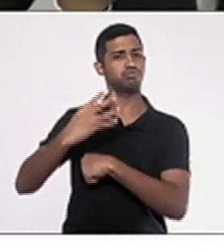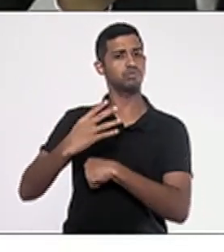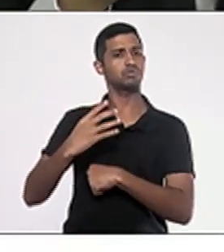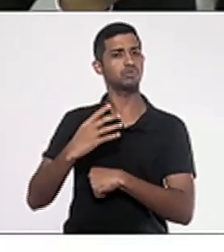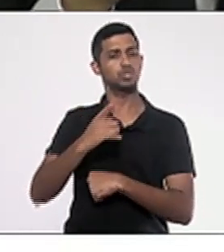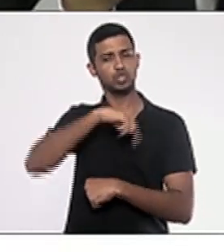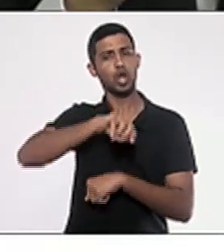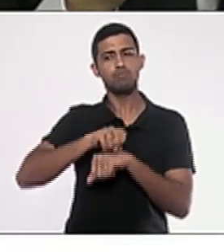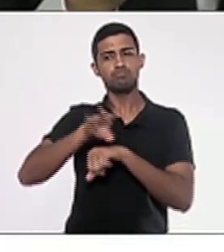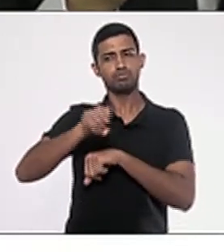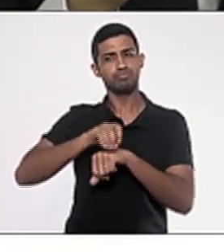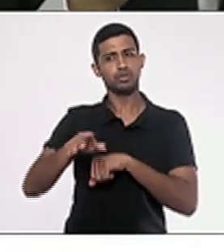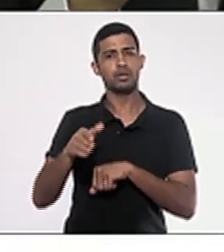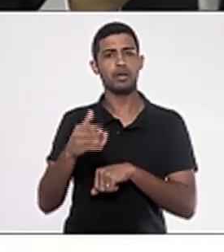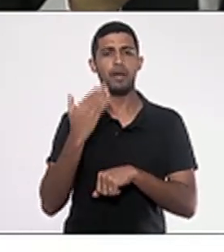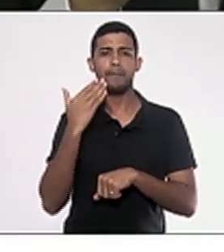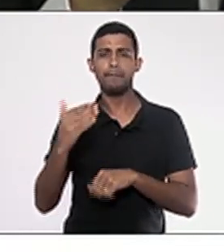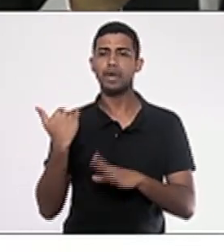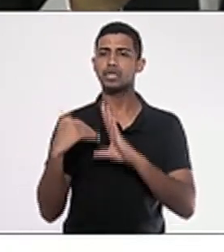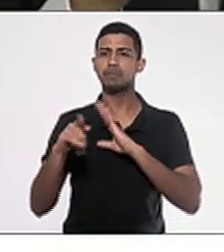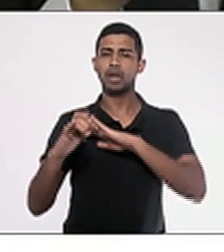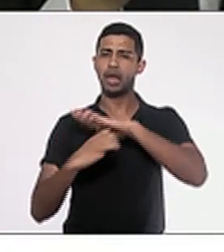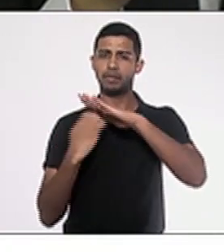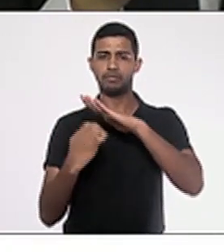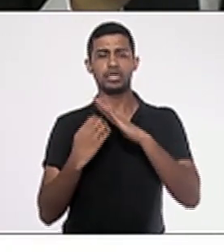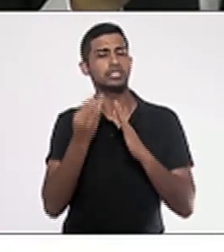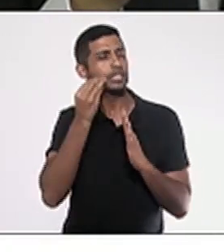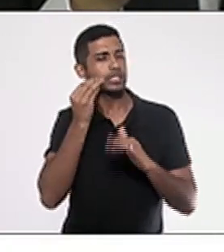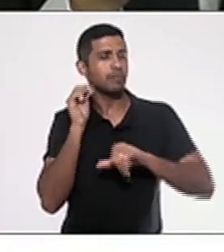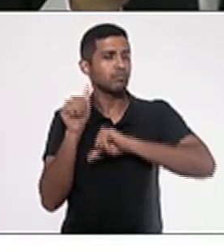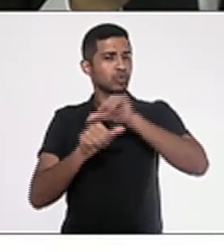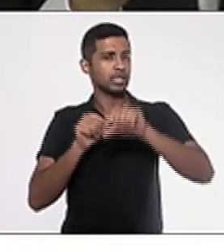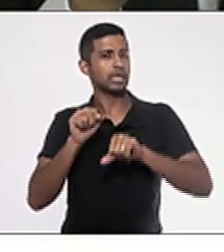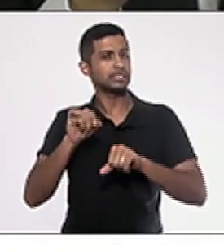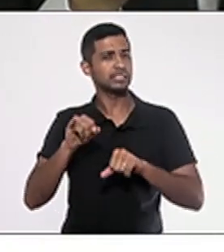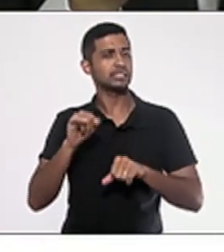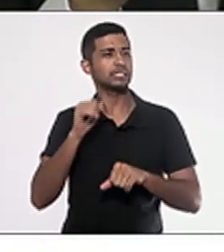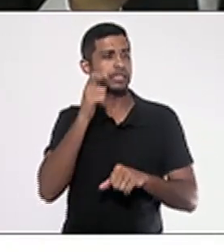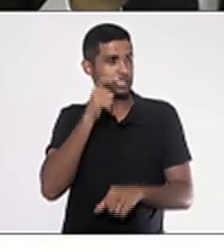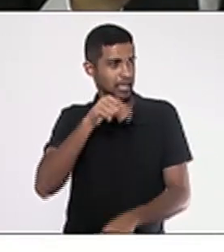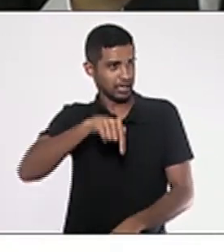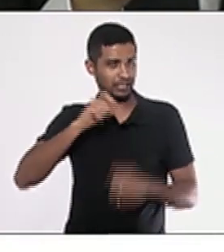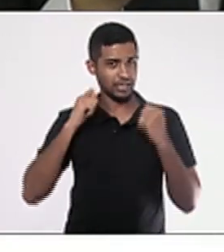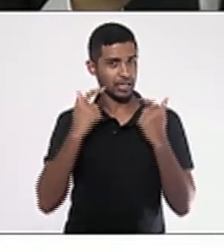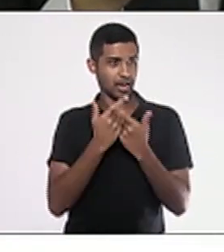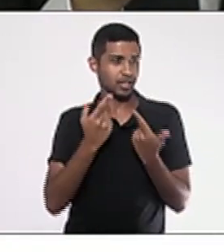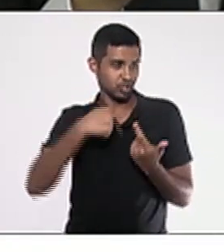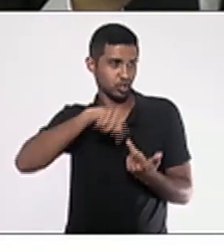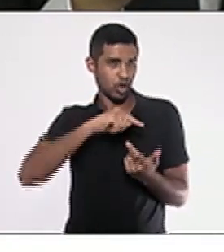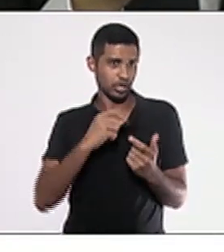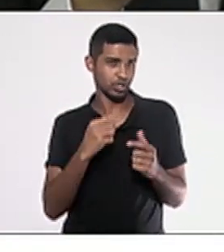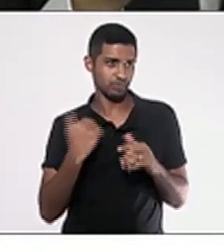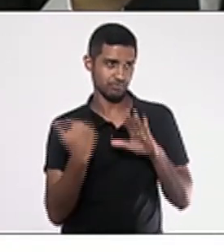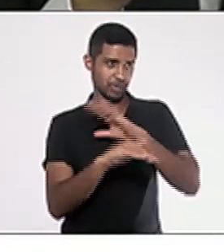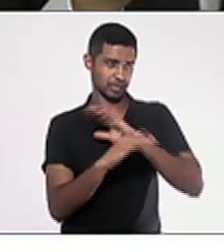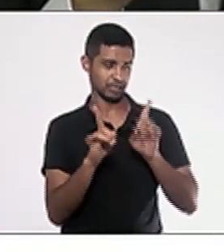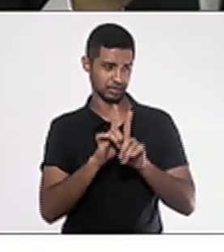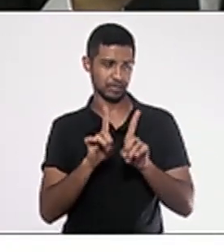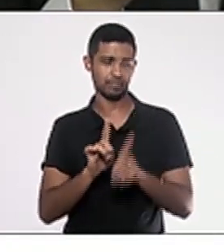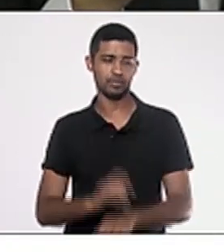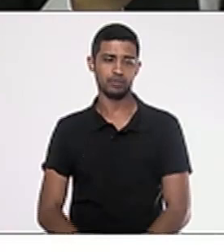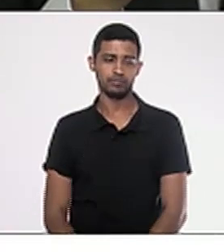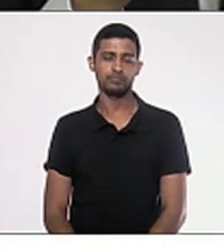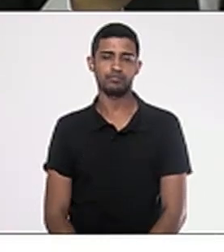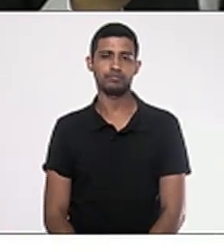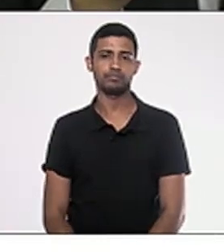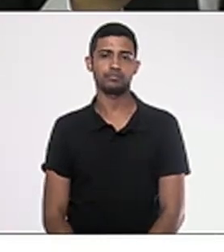também, de modelos de regulação acerca disso, e se for do interesse da Casa, a gente também compartilha mais uma peça